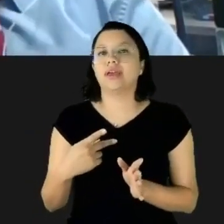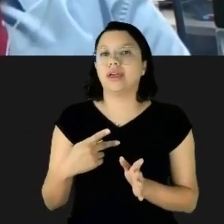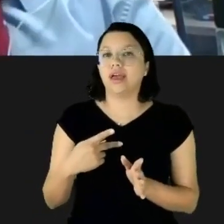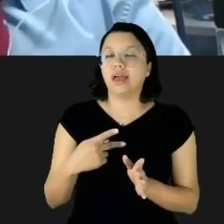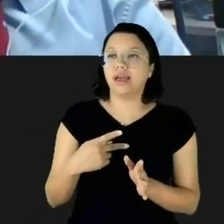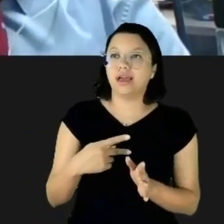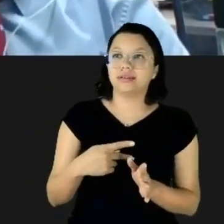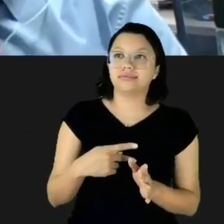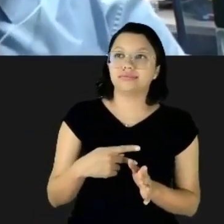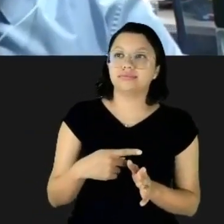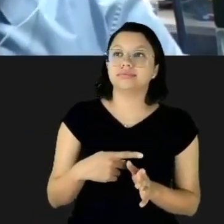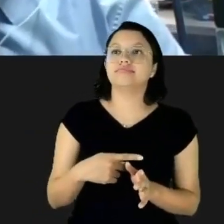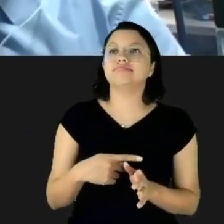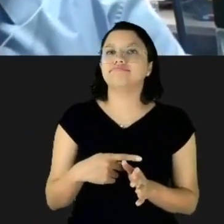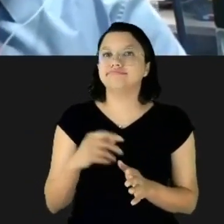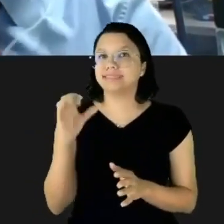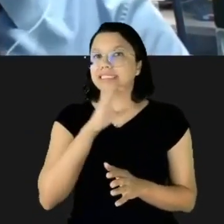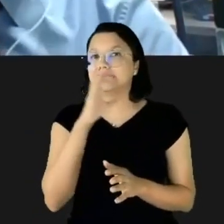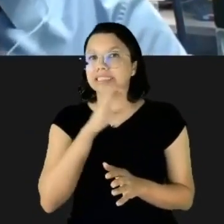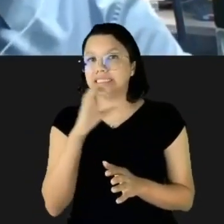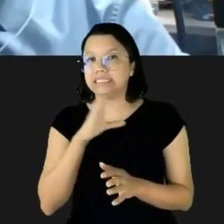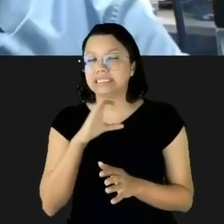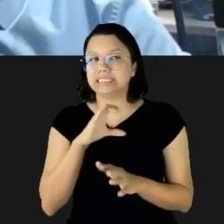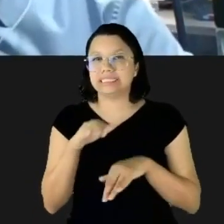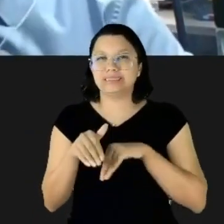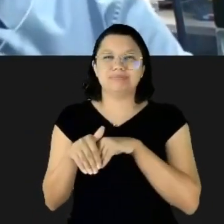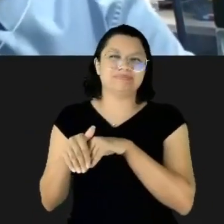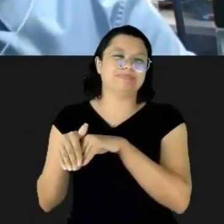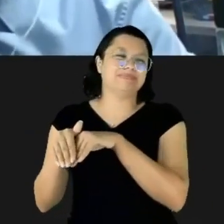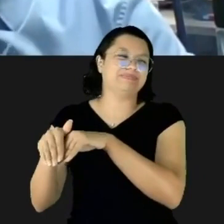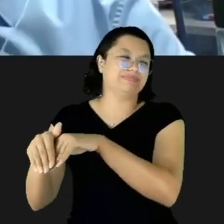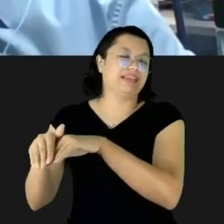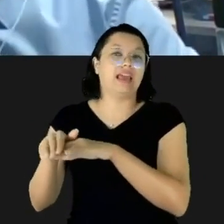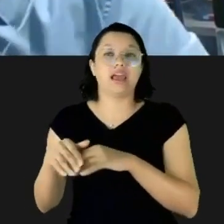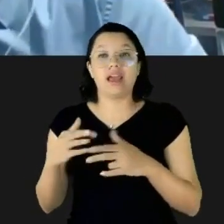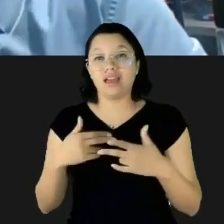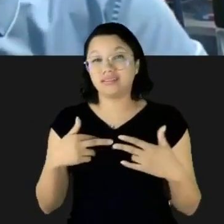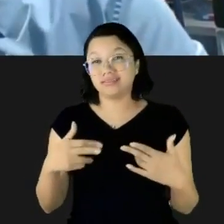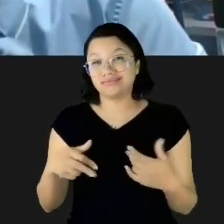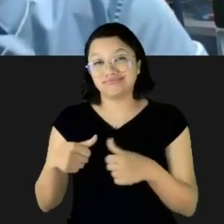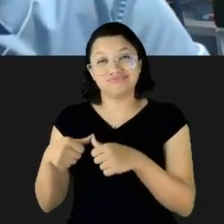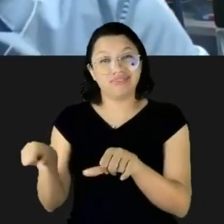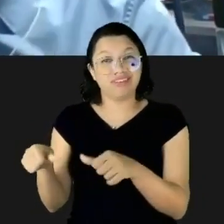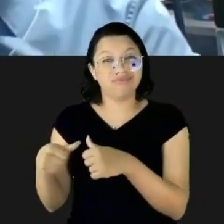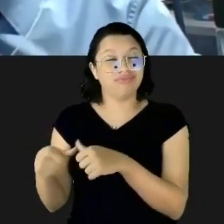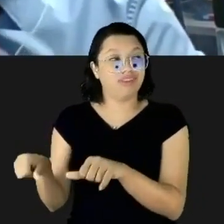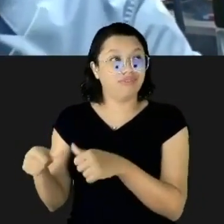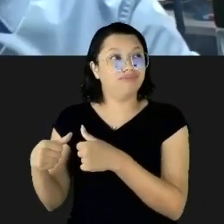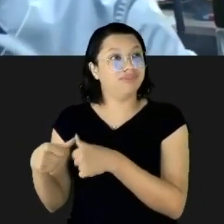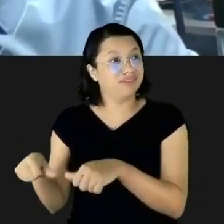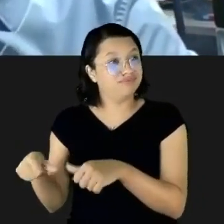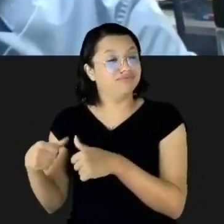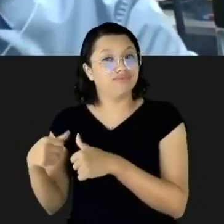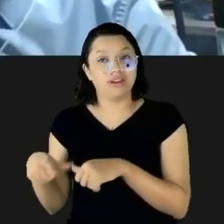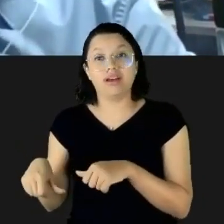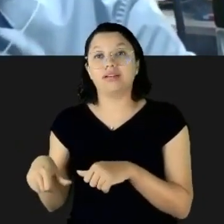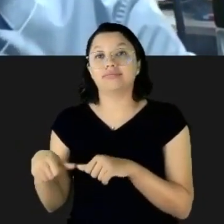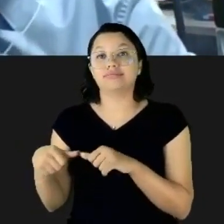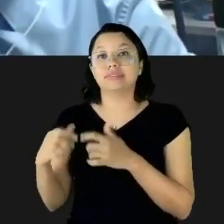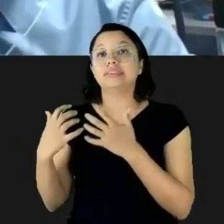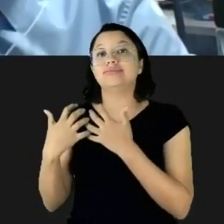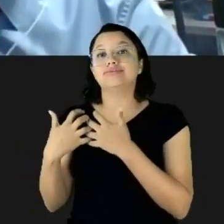uma celeridade e empurrando isso e as coisas vão ficando daquele jeito e funcionando